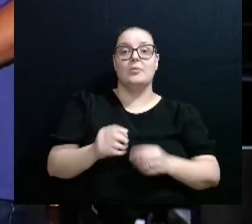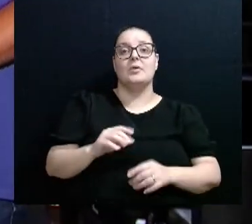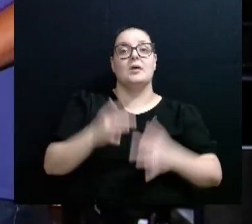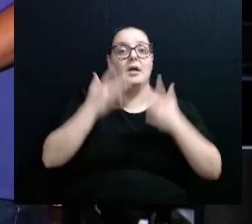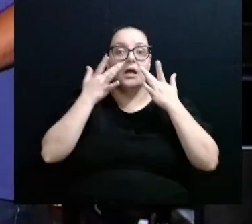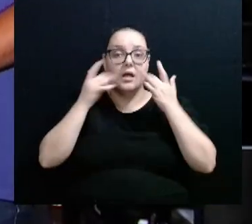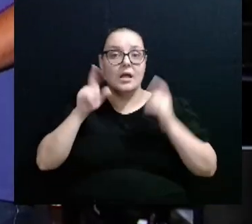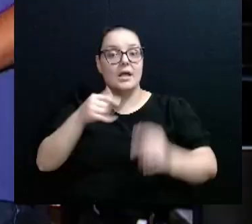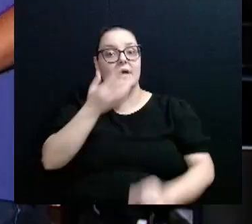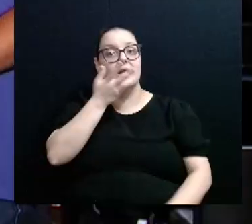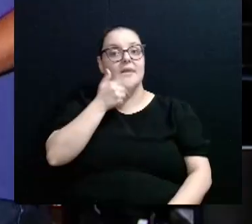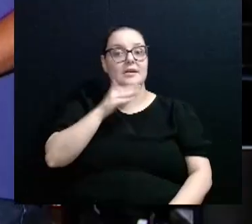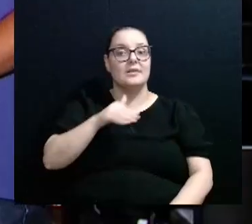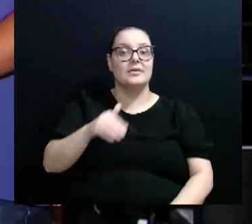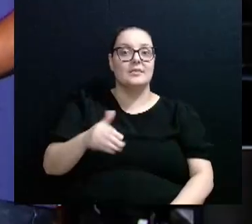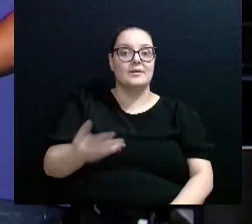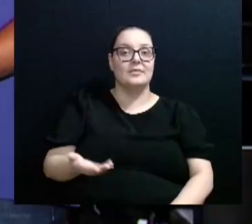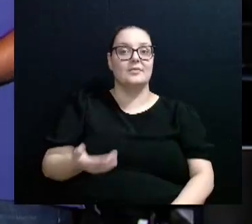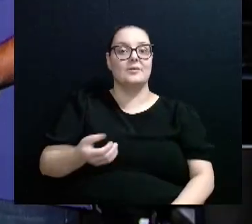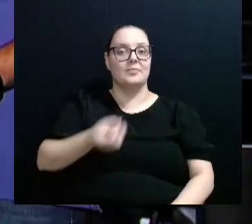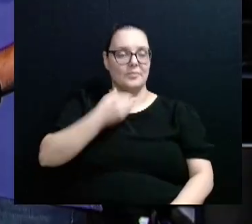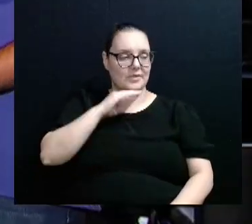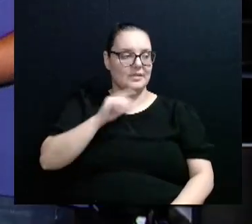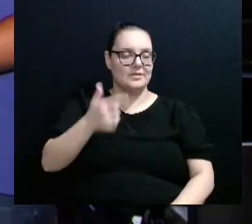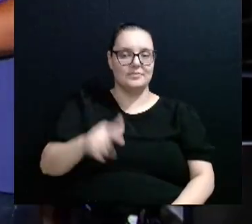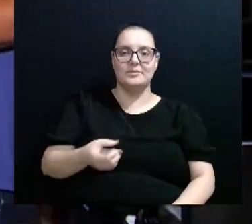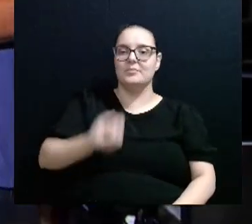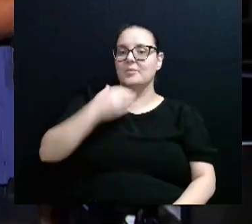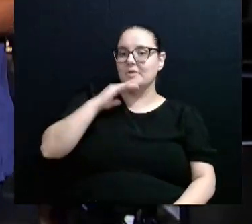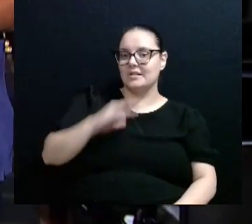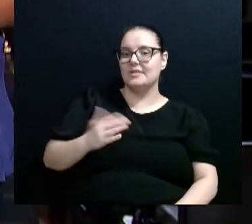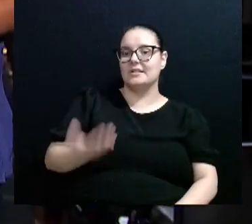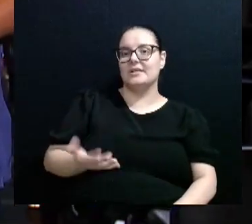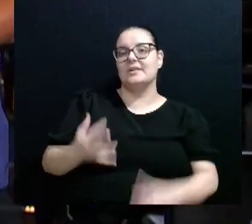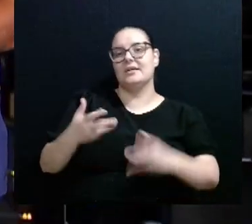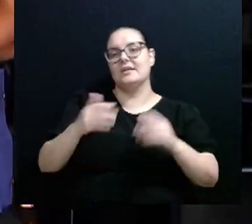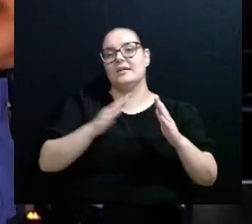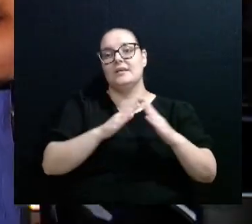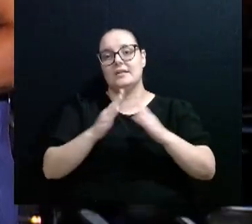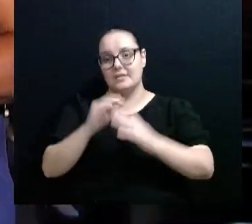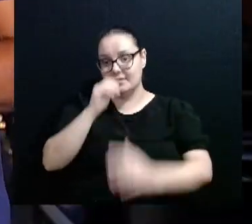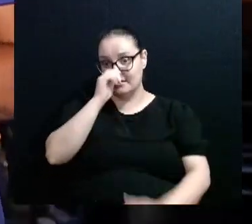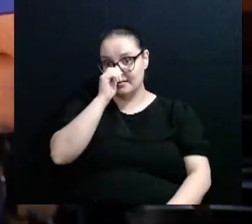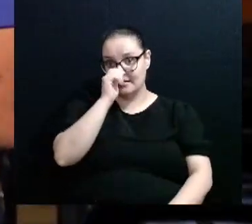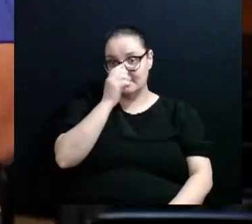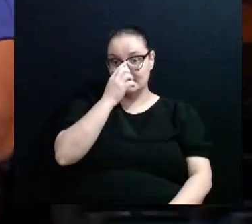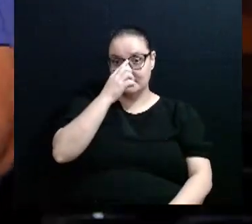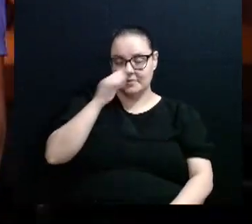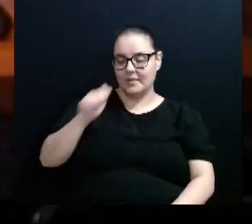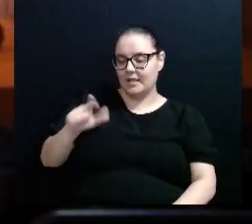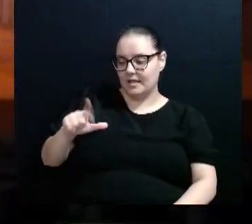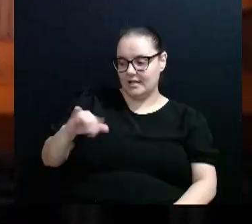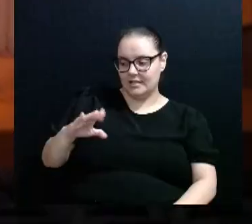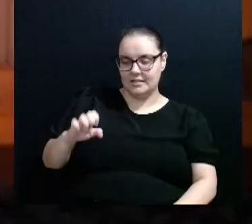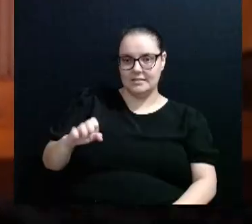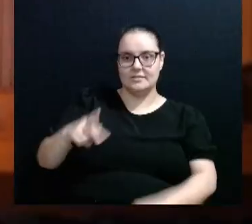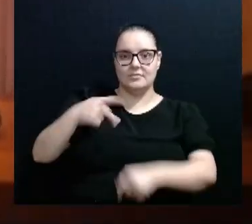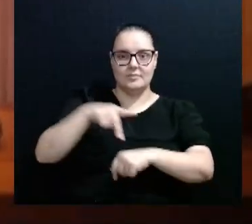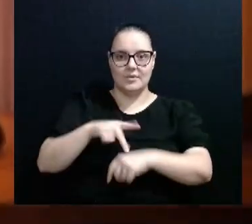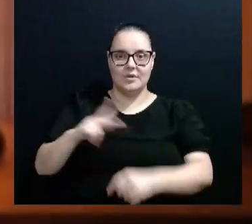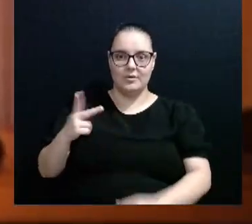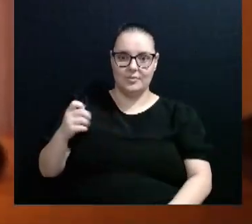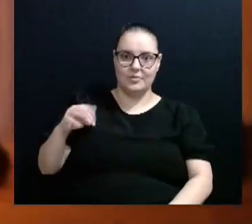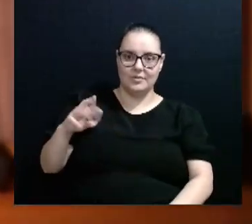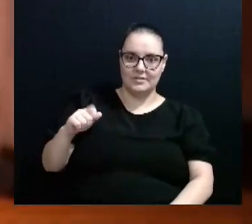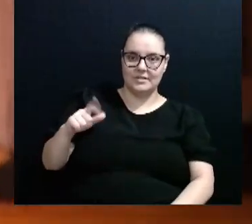infantil. Mais uma vez, boa tarde. Boa tarde a todos em casa. Alice no País das Hortaliças, a gente fez uma adaptação do clássico,